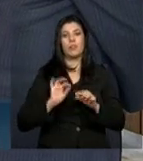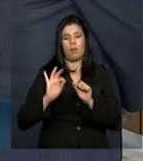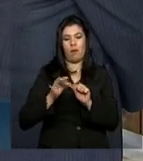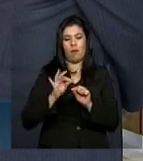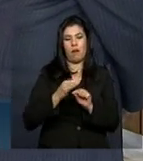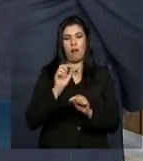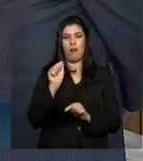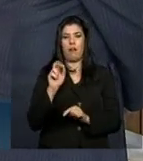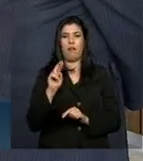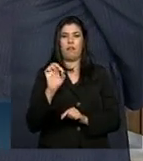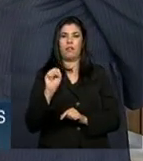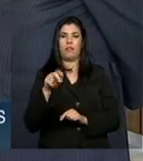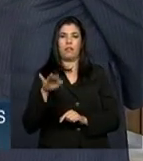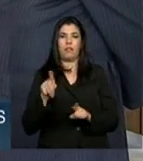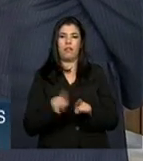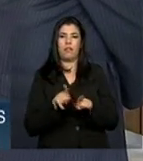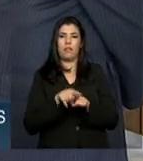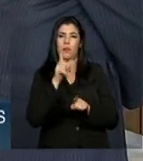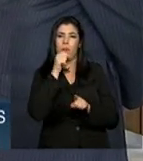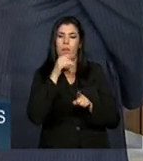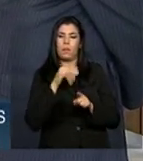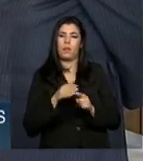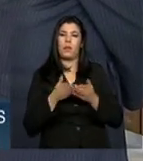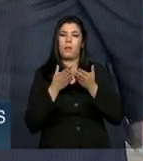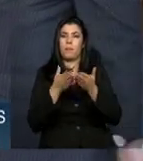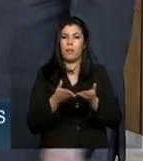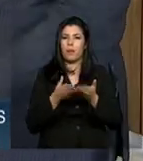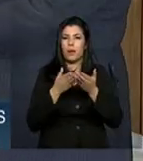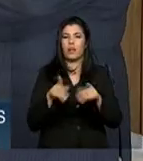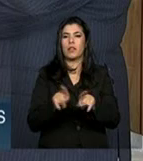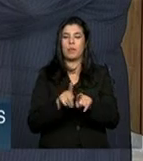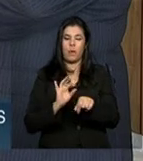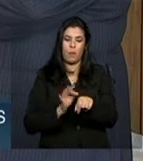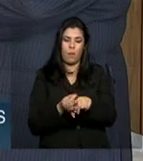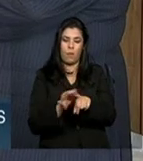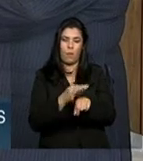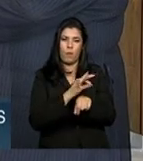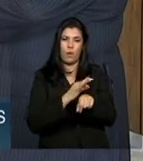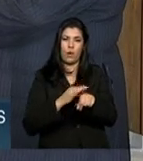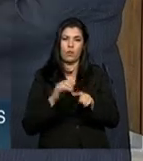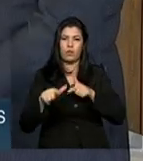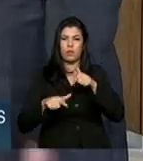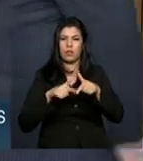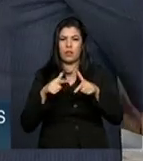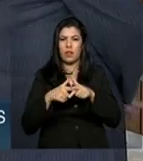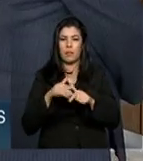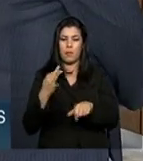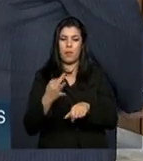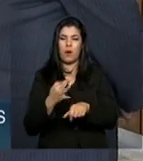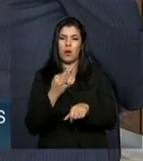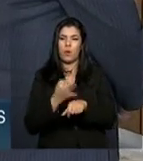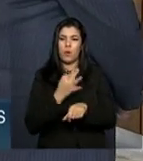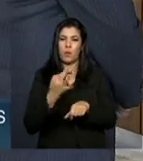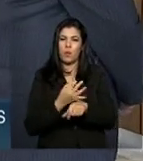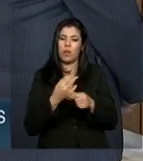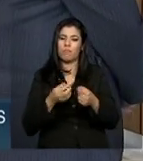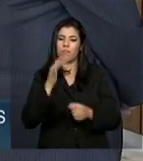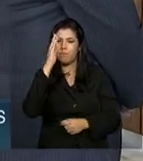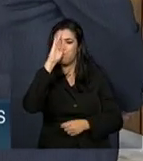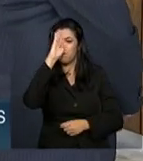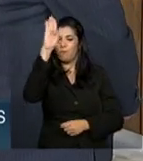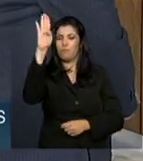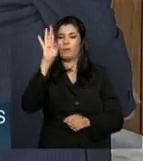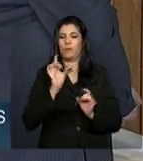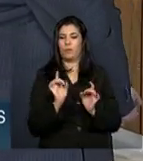marinha mercante. Bordados, cerâmica e trabalhos em cobre são as principais especialidades